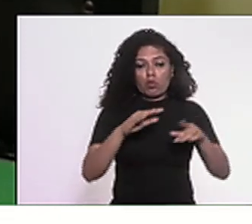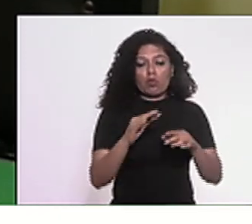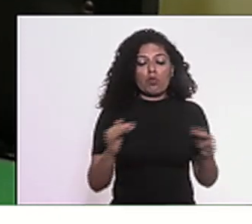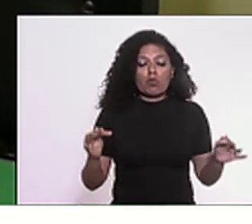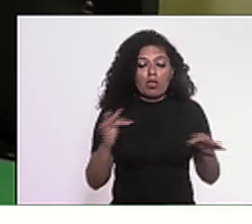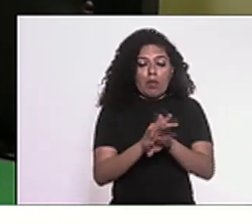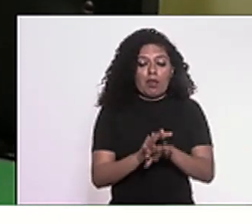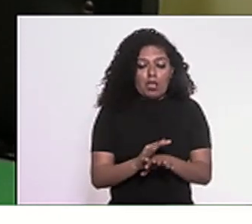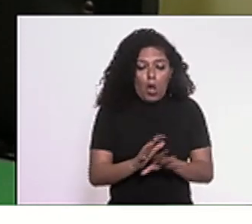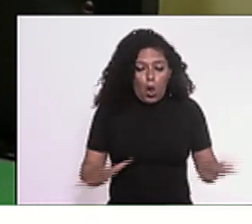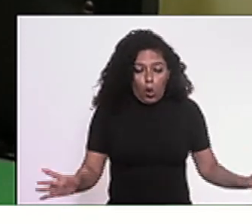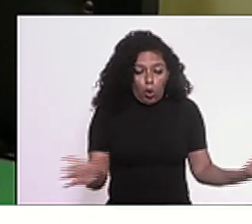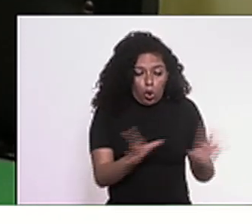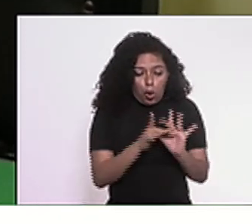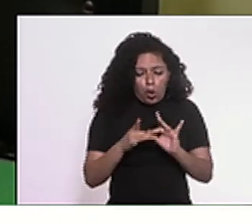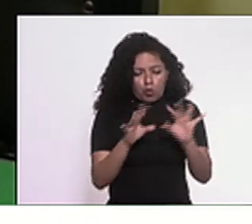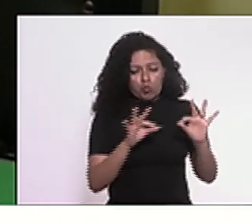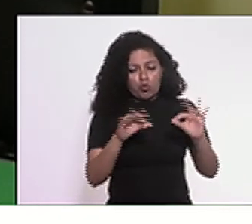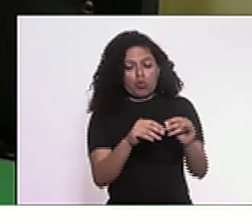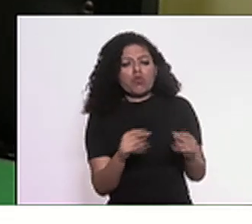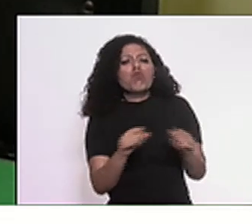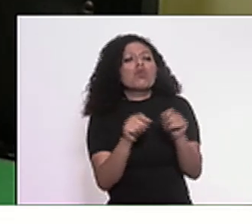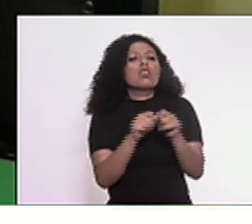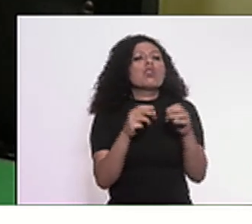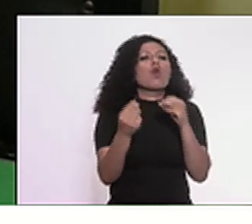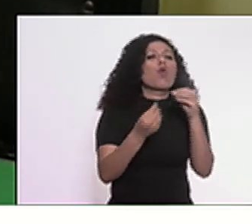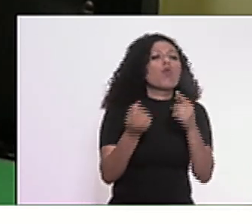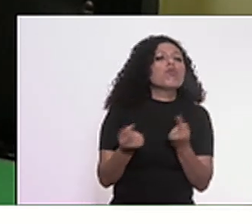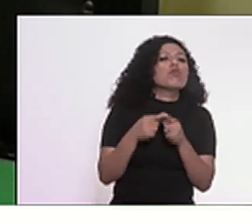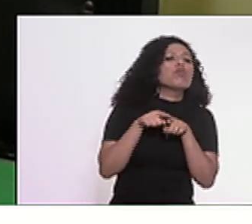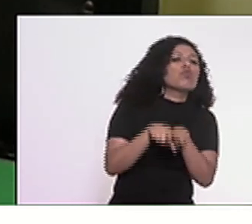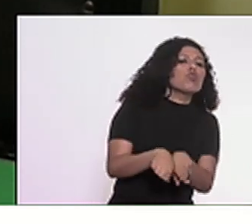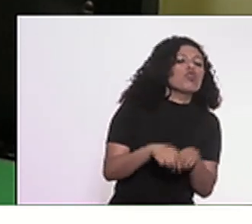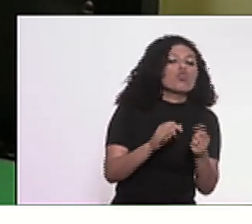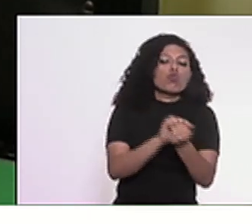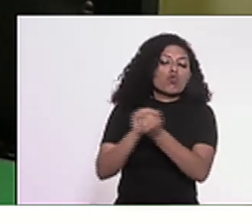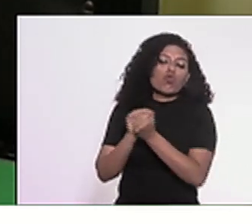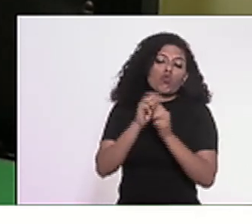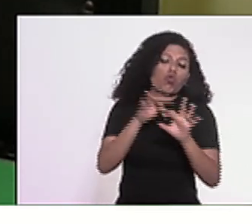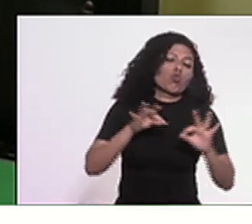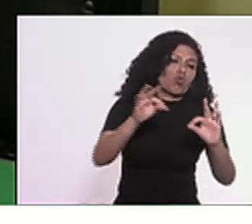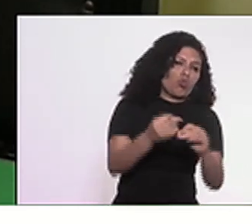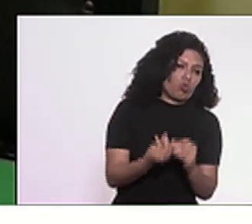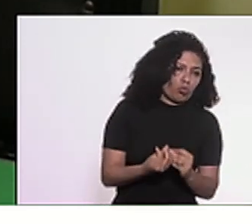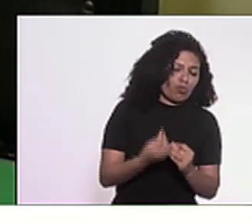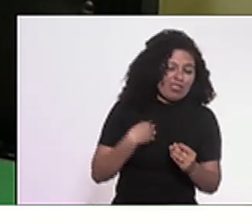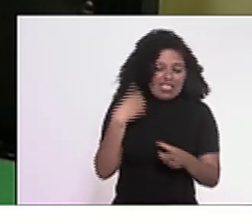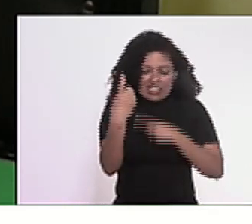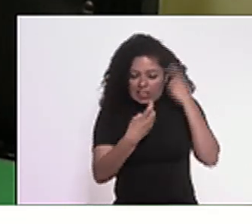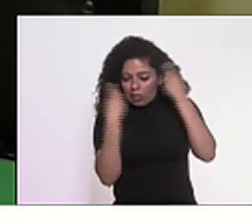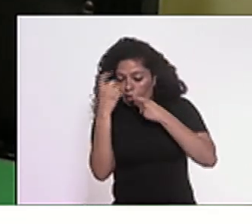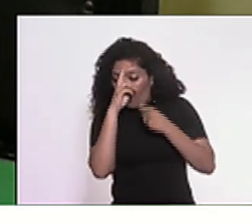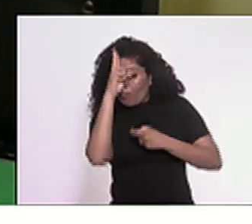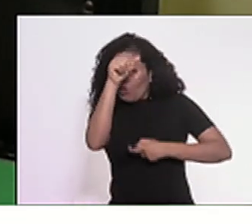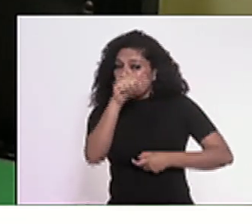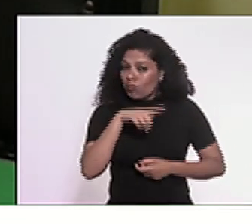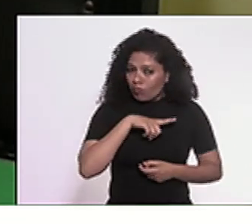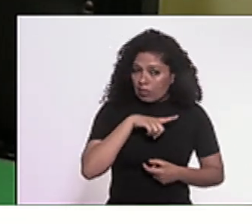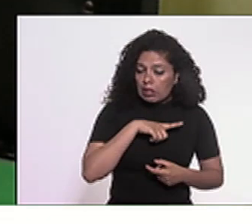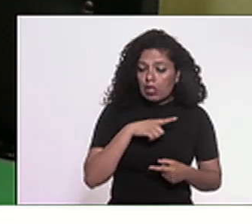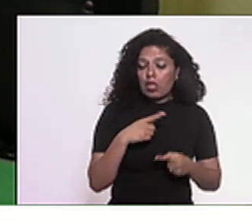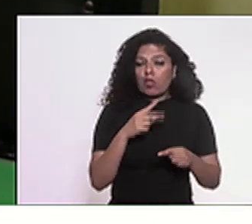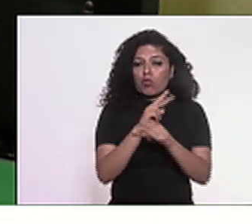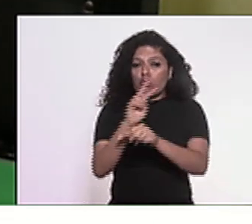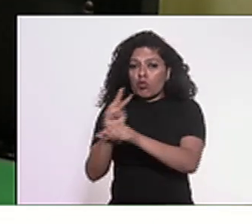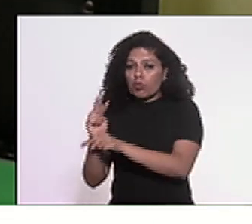que a gente pode fazer essa parceria entre os órgãos aqui presentes. Eu tenho uma preocupação muito grande com a